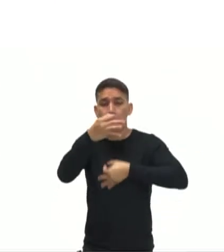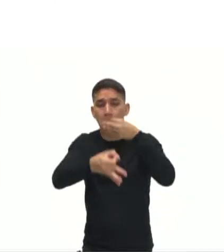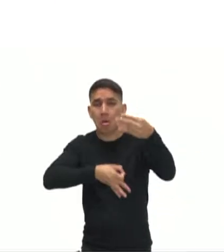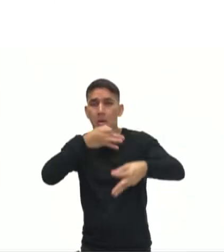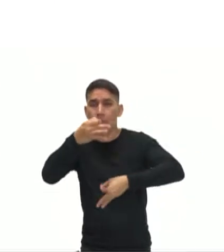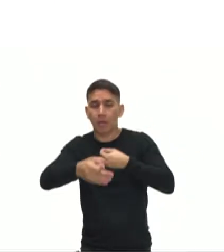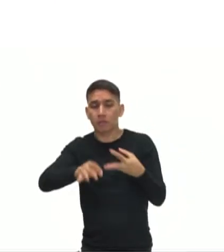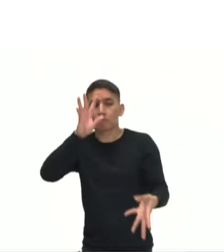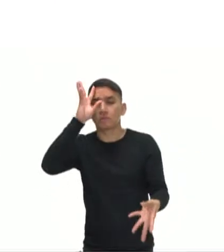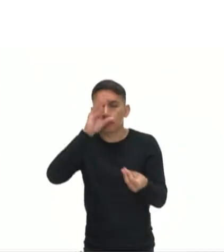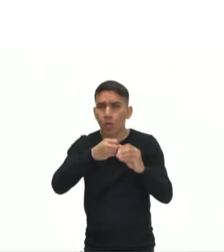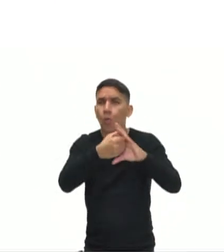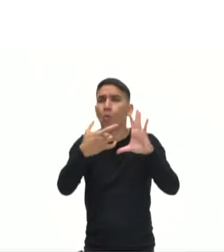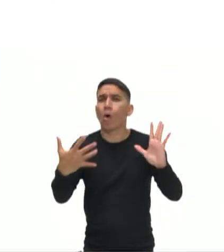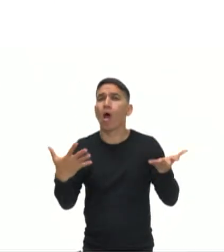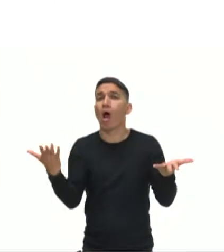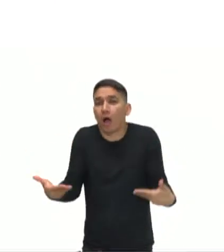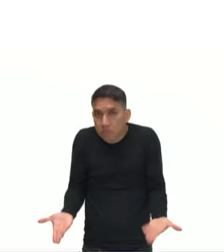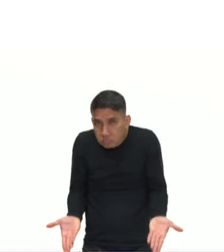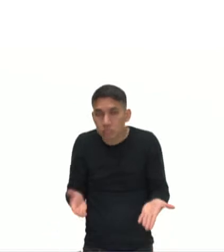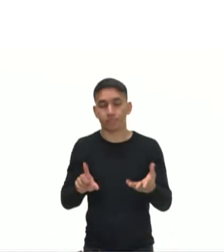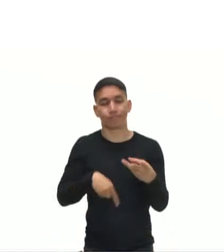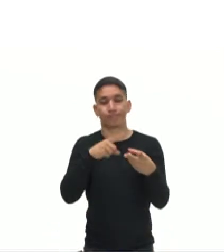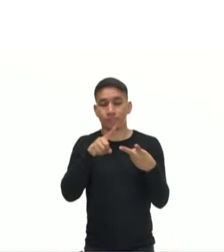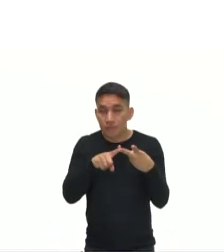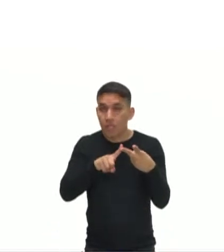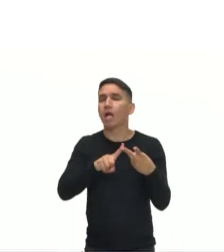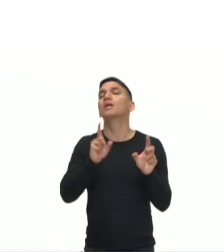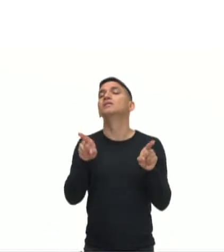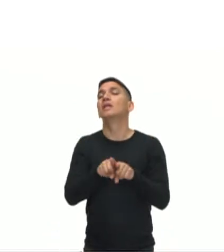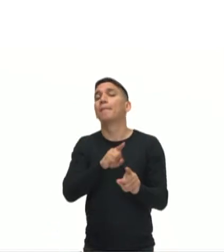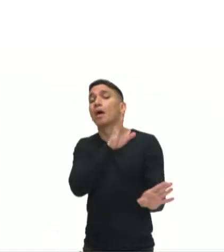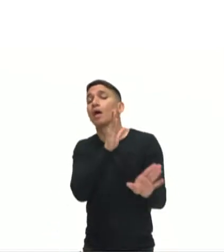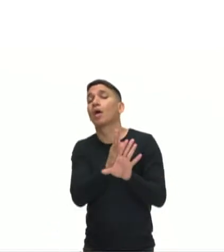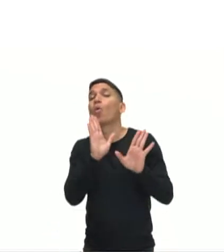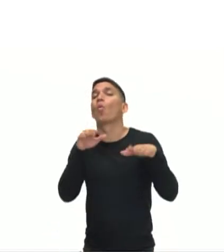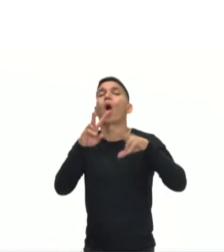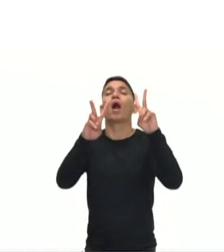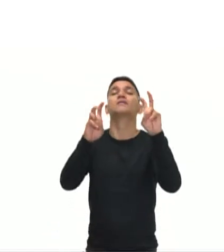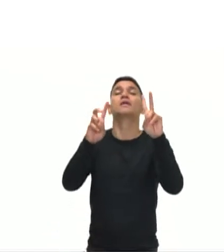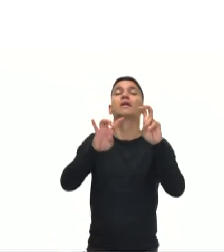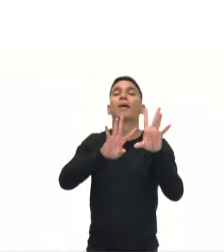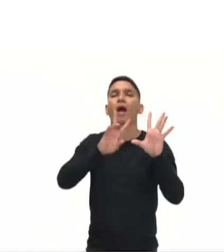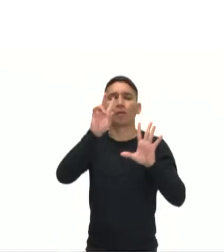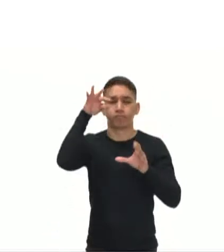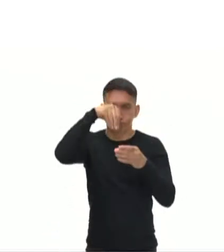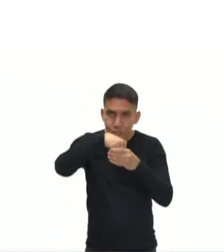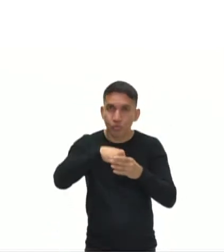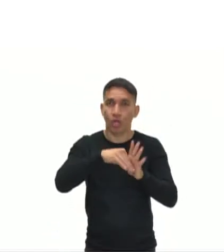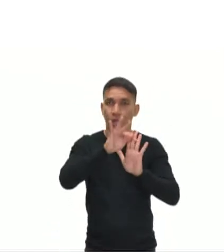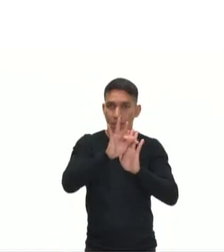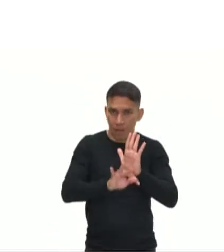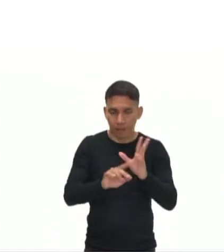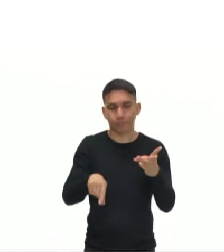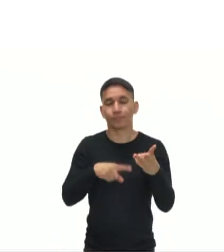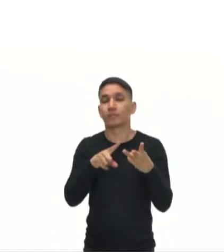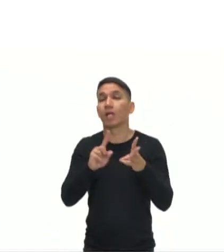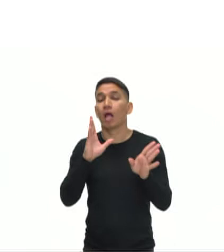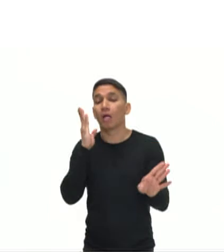reconhecendo as suas características, identificar o tema, o assunto do texto, localizar as